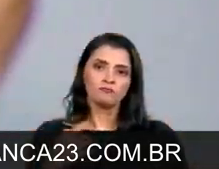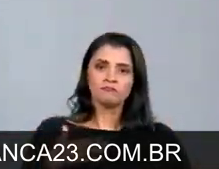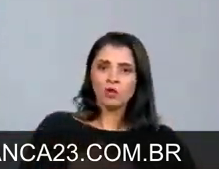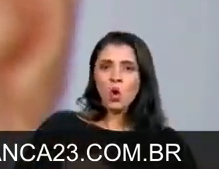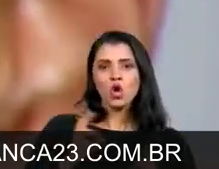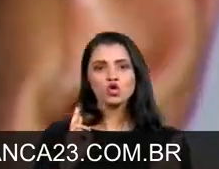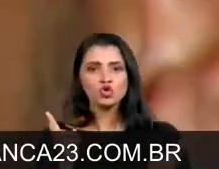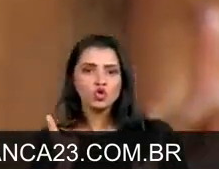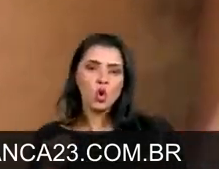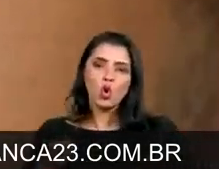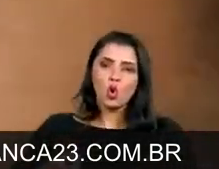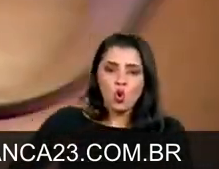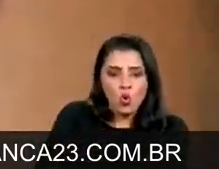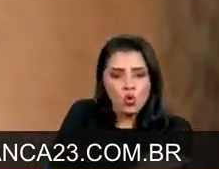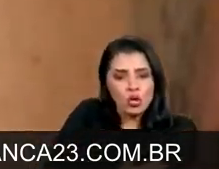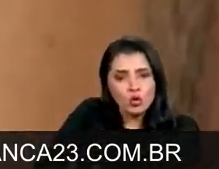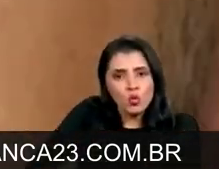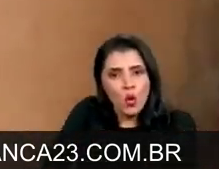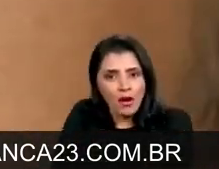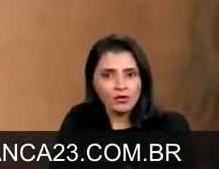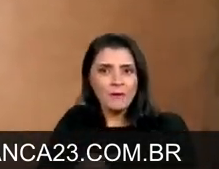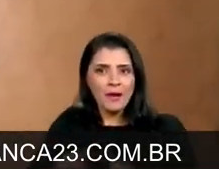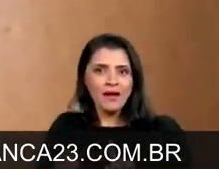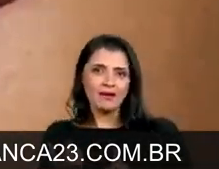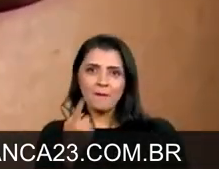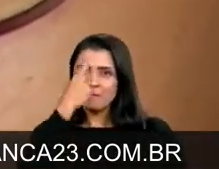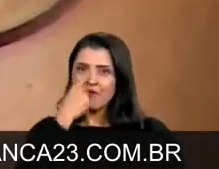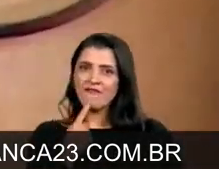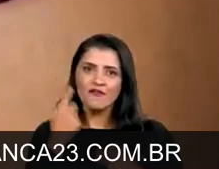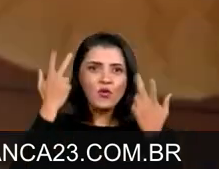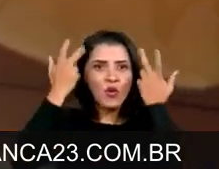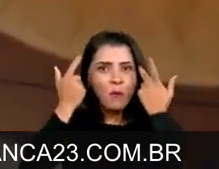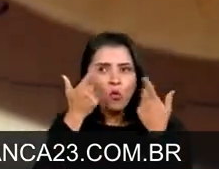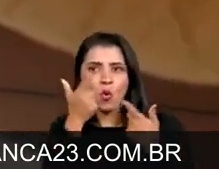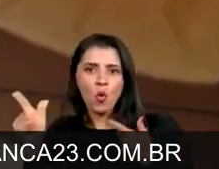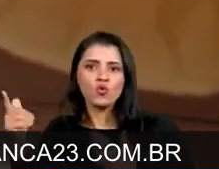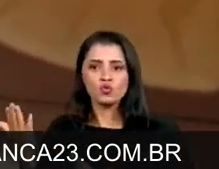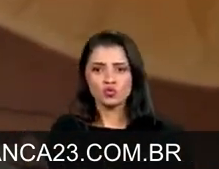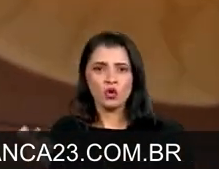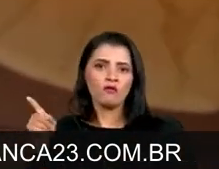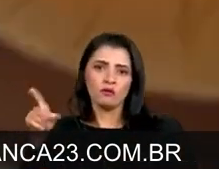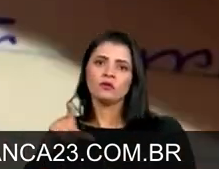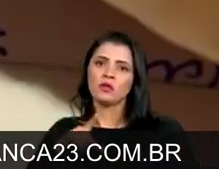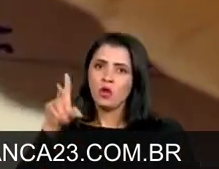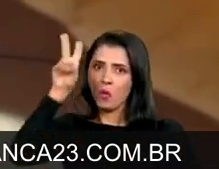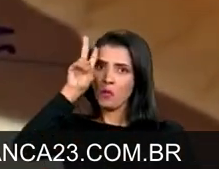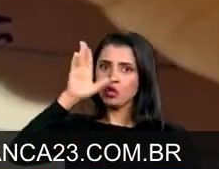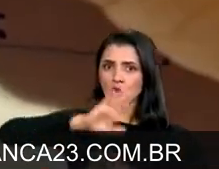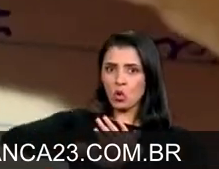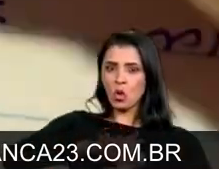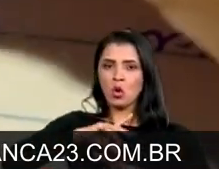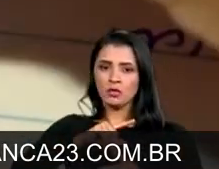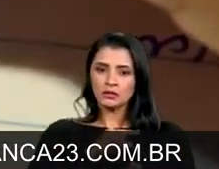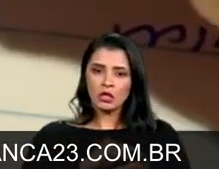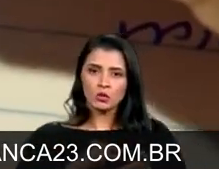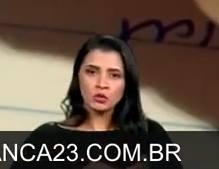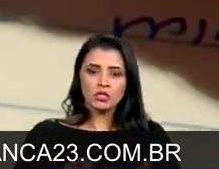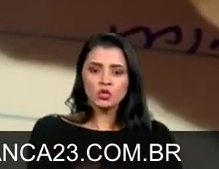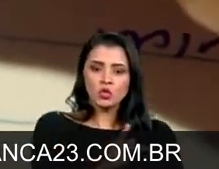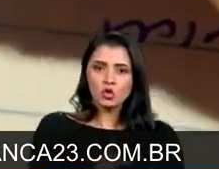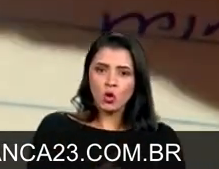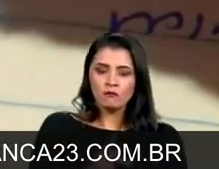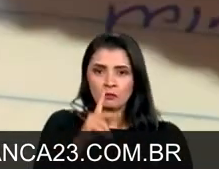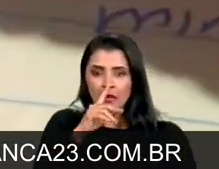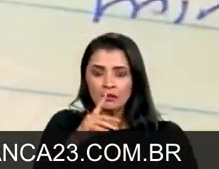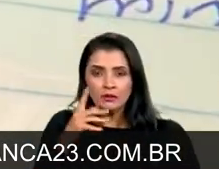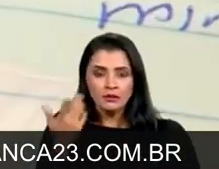e tatuagens. Mas por trás desse perfil comum a tantos outros jovens, existe uma história tensa, traduzida em versos como válvula de